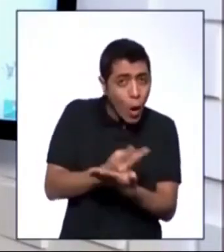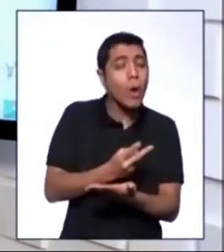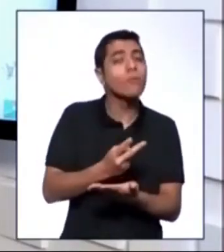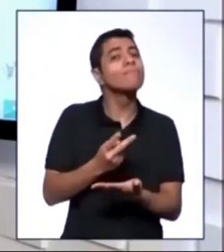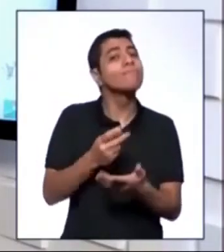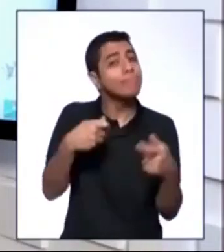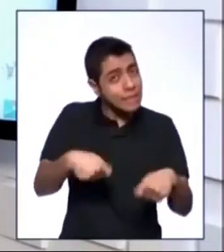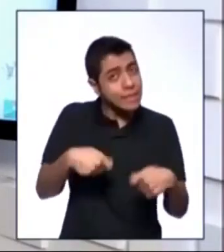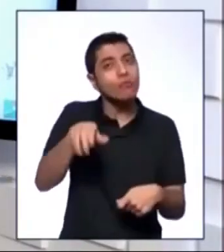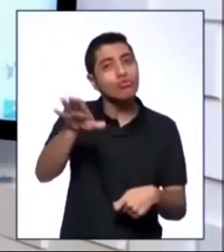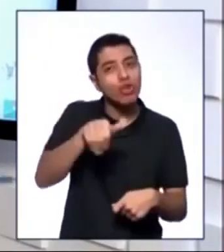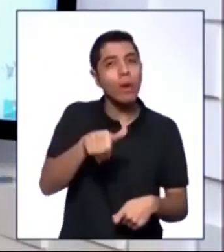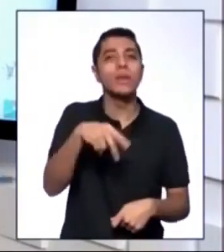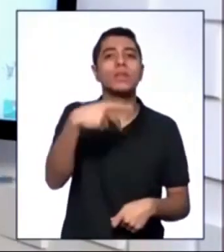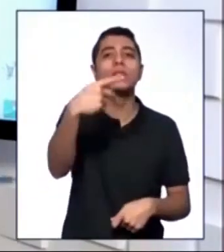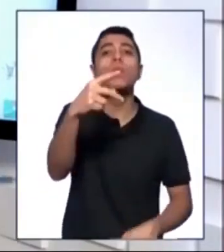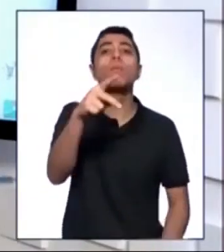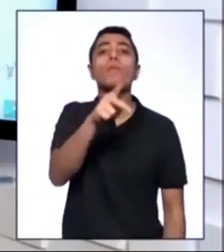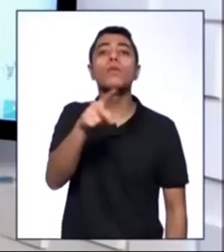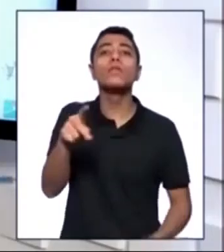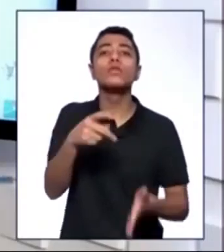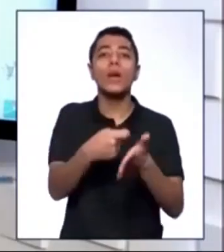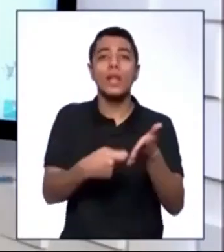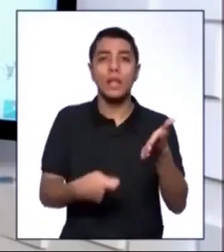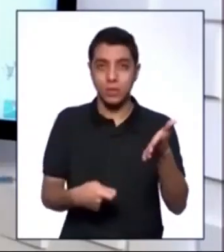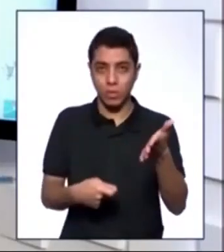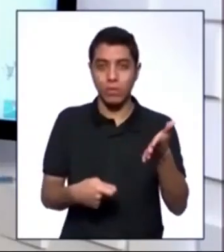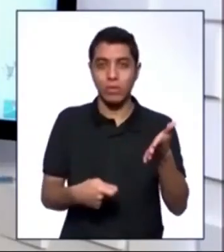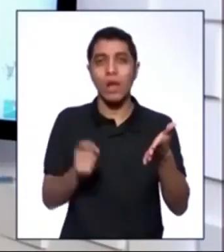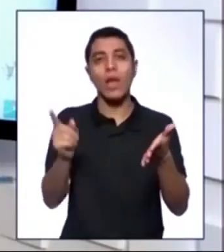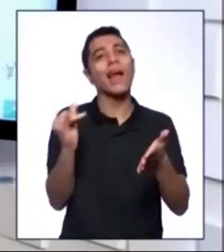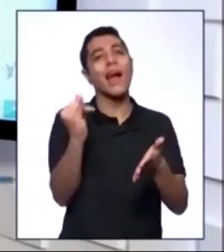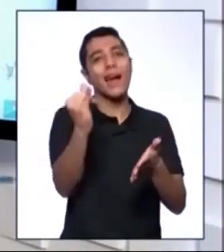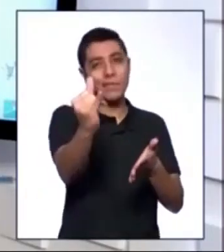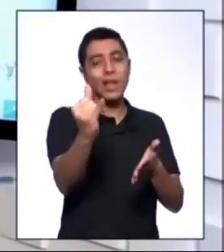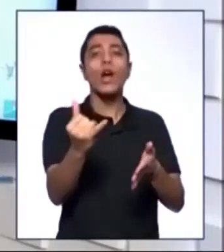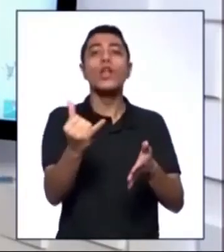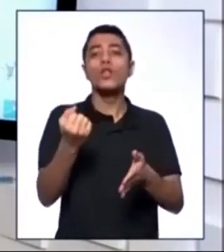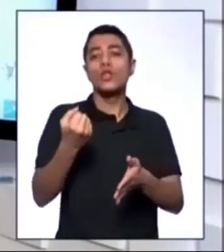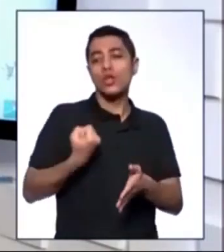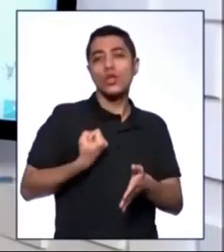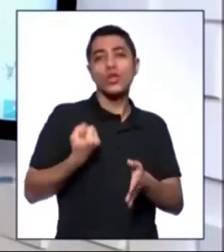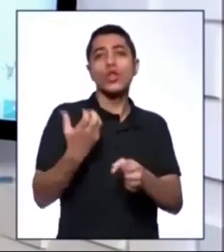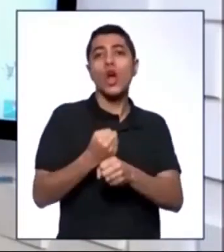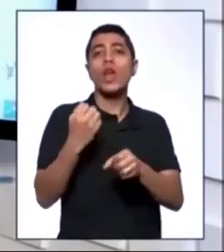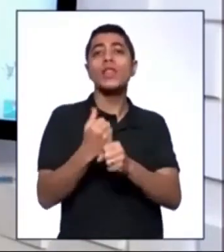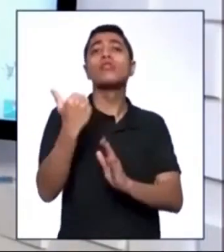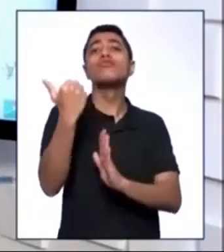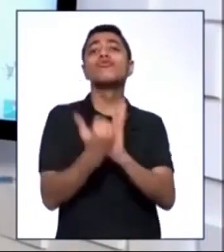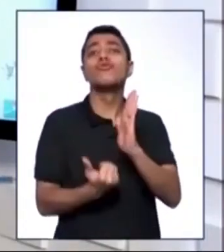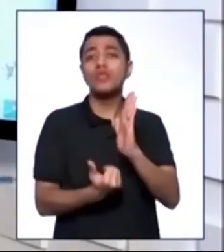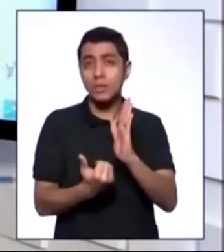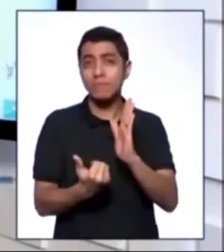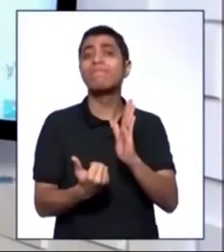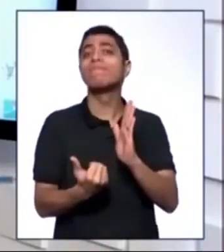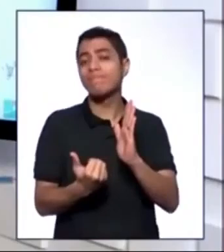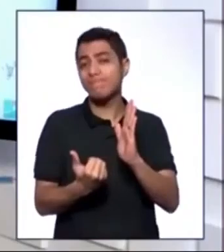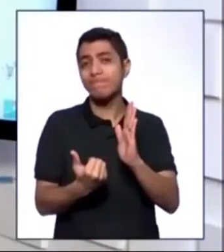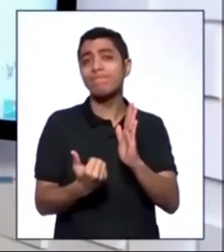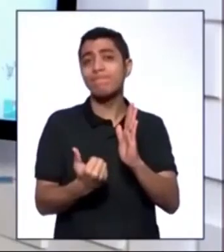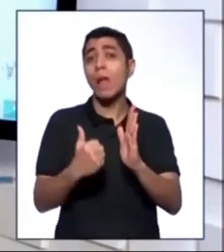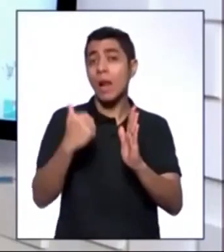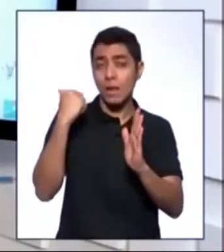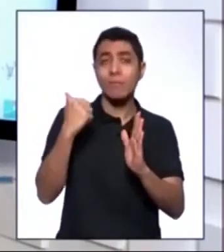perguntar quanto é retirado da sua nota a partir de cada um desses desvios. Então, existe uma soma mesmo, bem